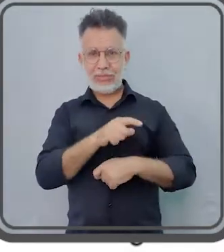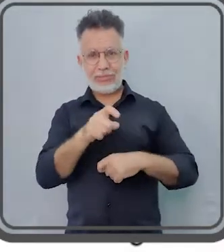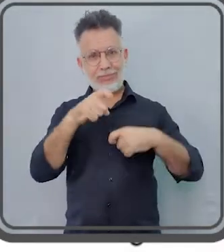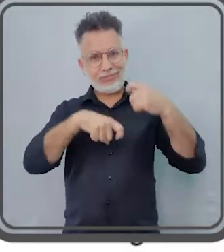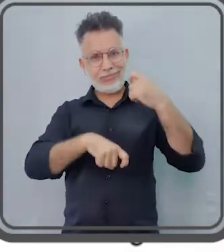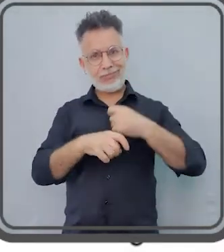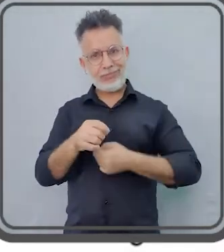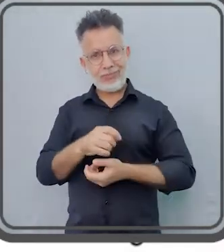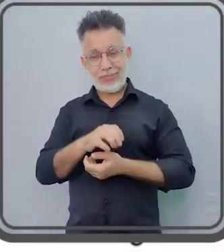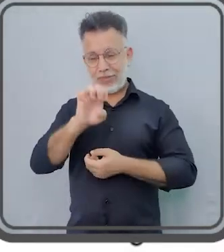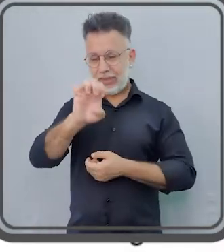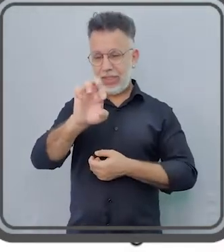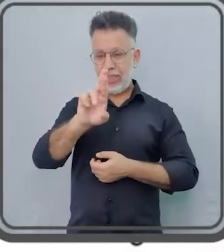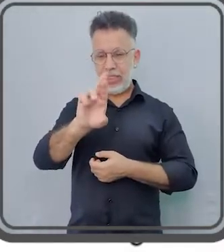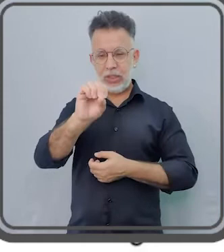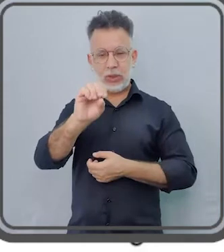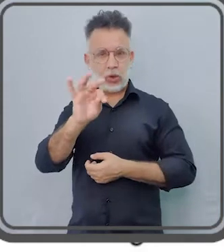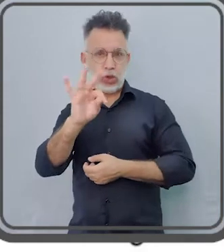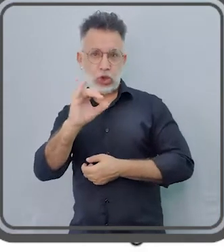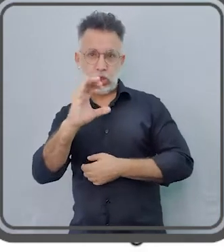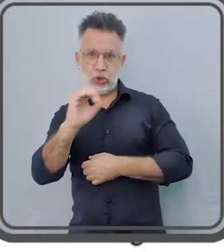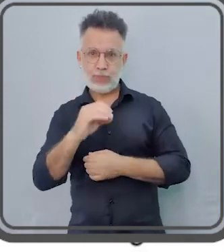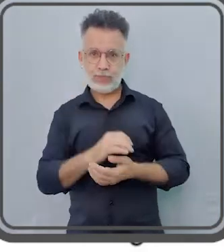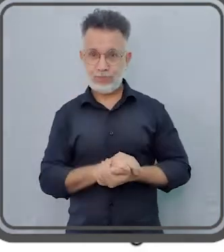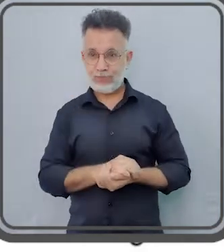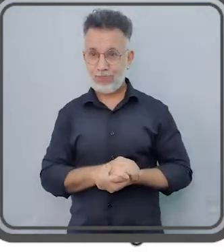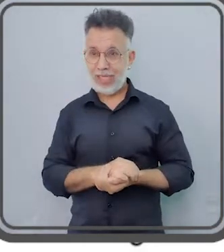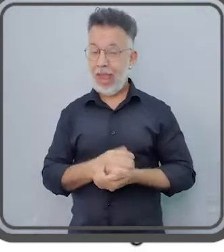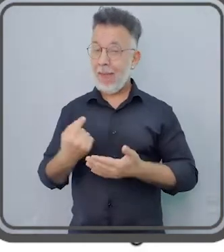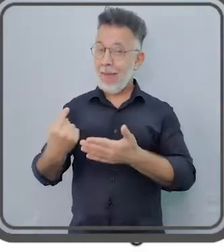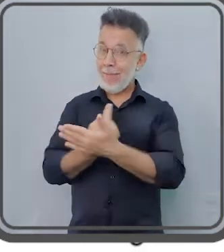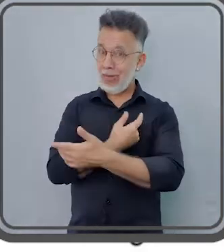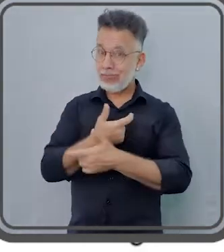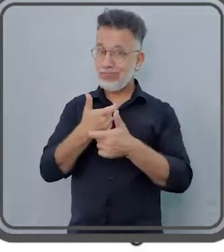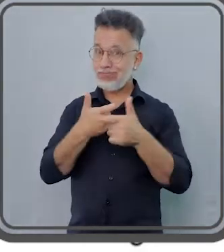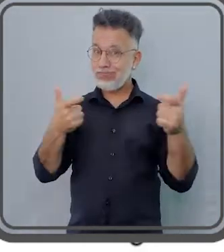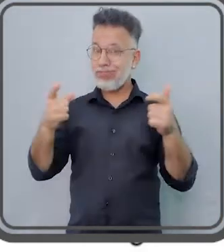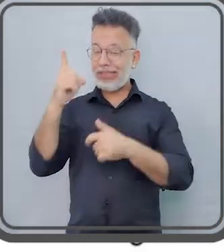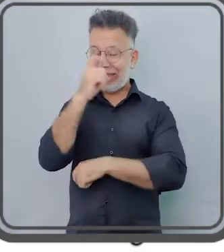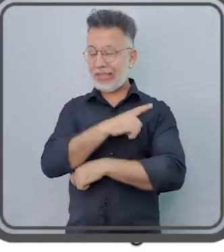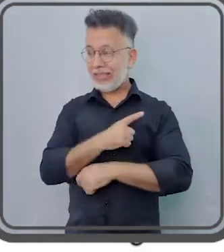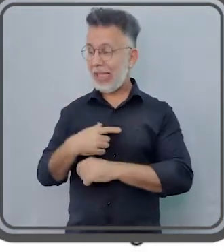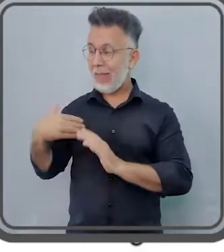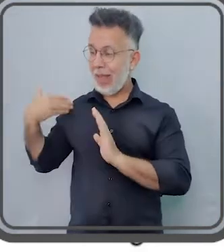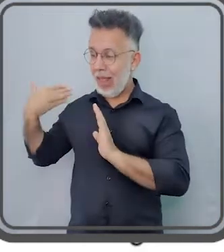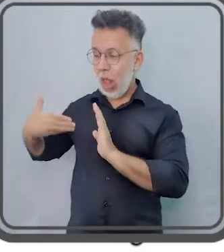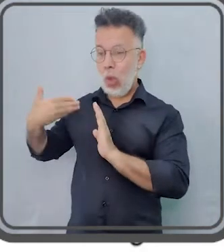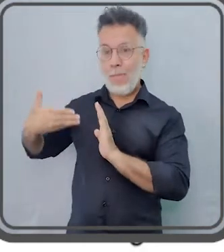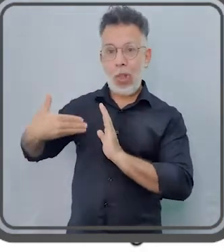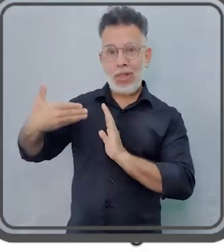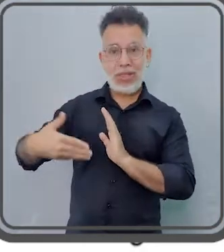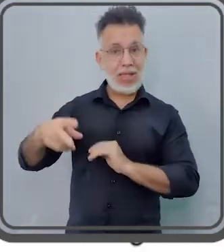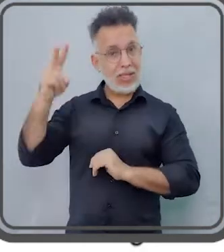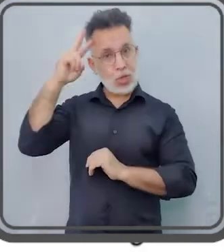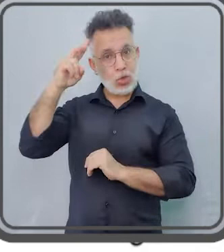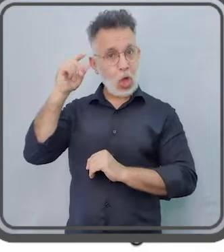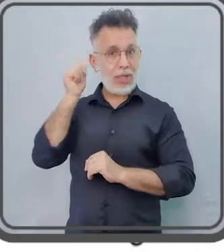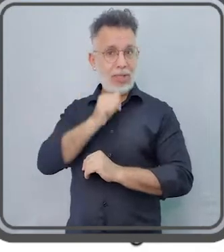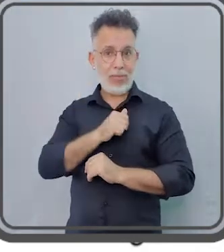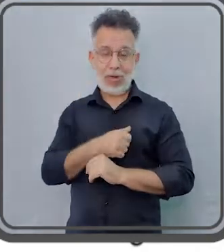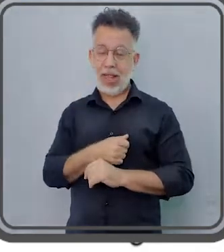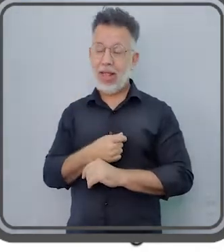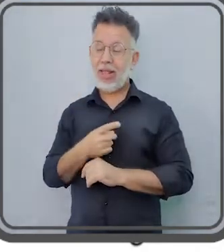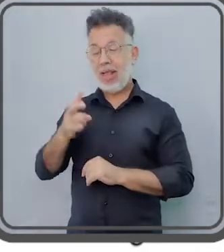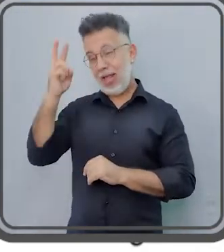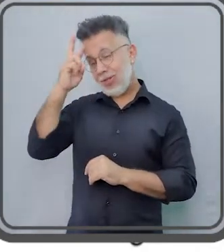Eu acho que é uma pergunta complexa, né? Eu acho que até no processo histórico das mulheres, se a gente revisitar esse processo,